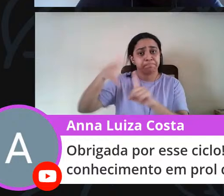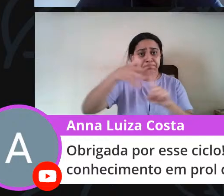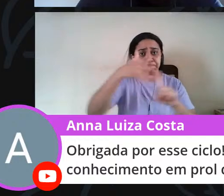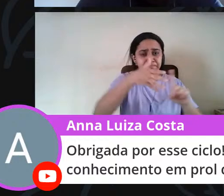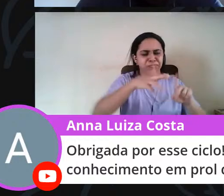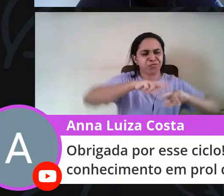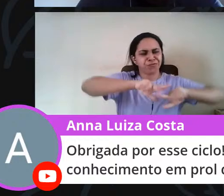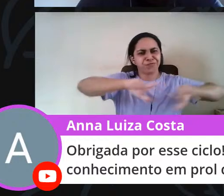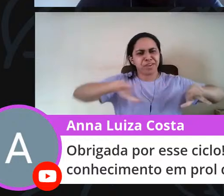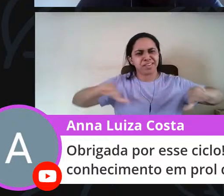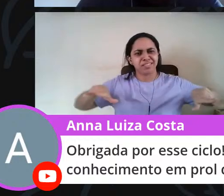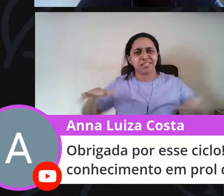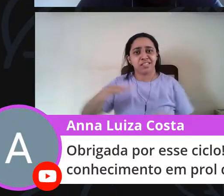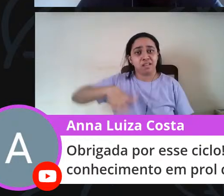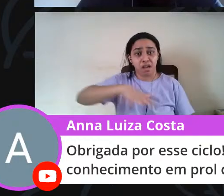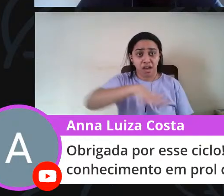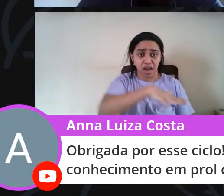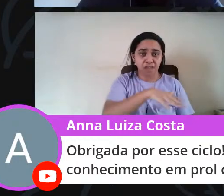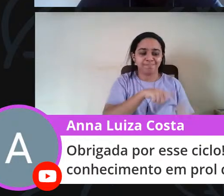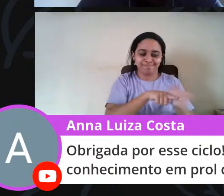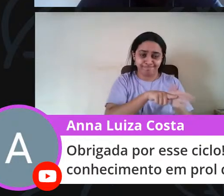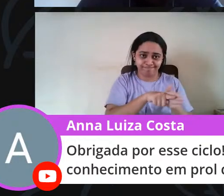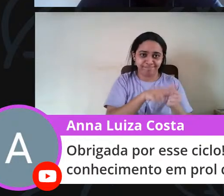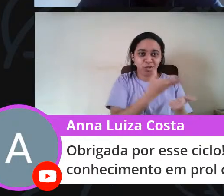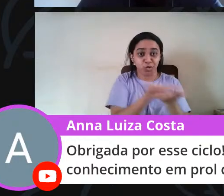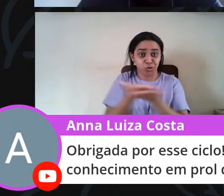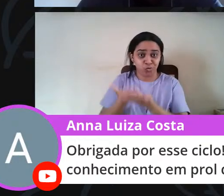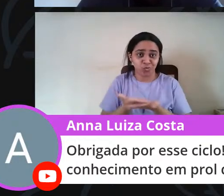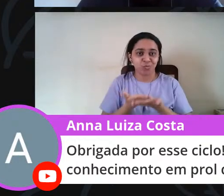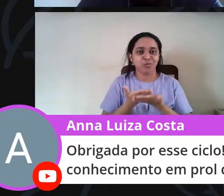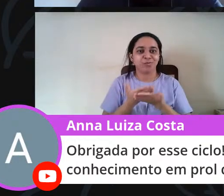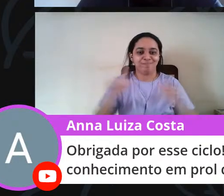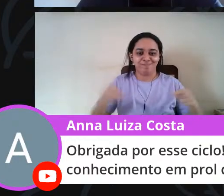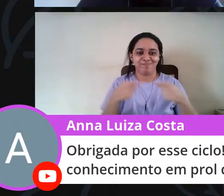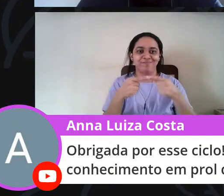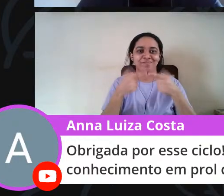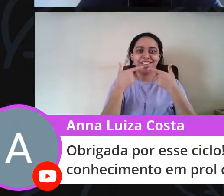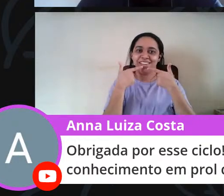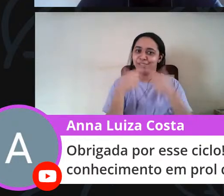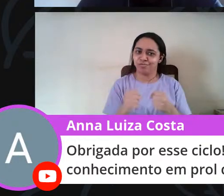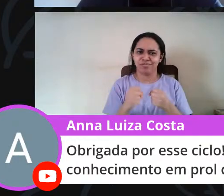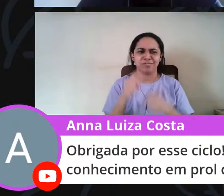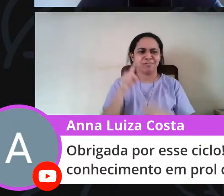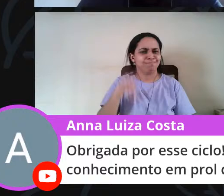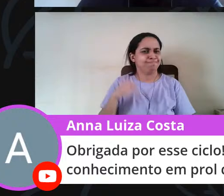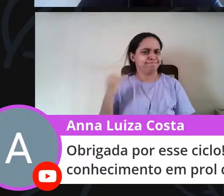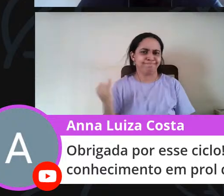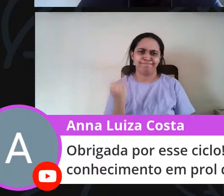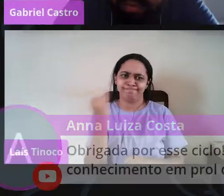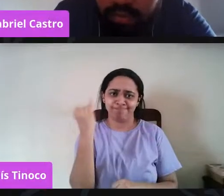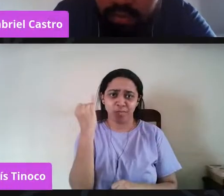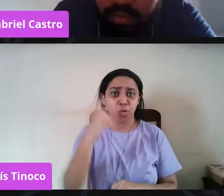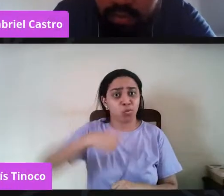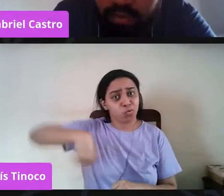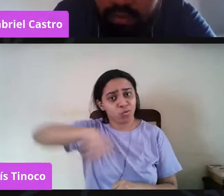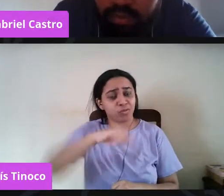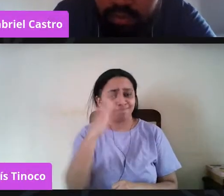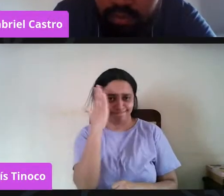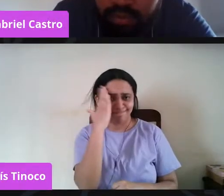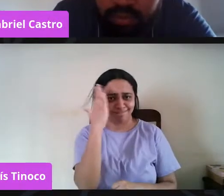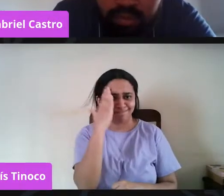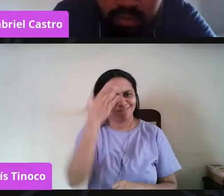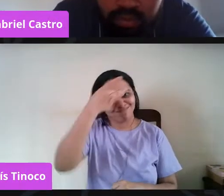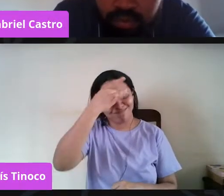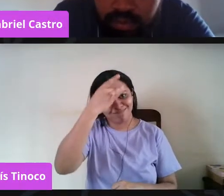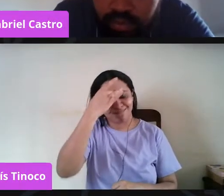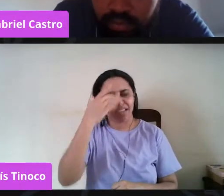diversas áreas de estudos, né, da linguística. Então eu acho que isso também é muito importante, porque é importante que a gente saiba que existem uma série